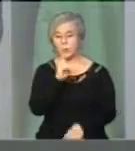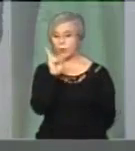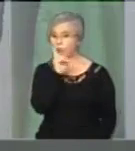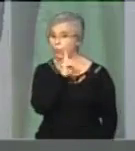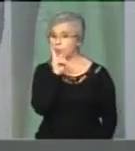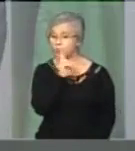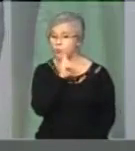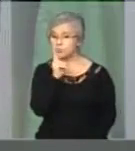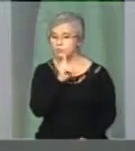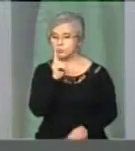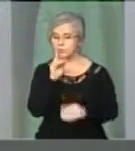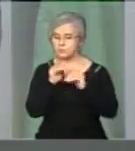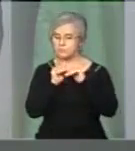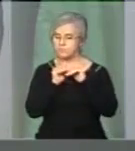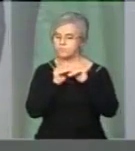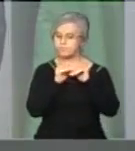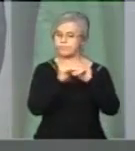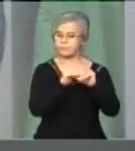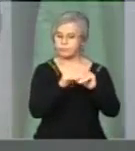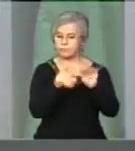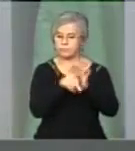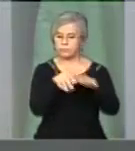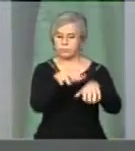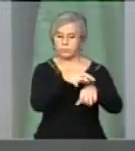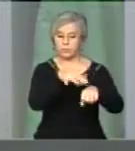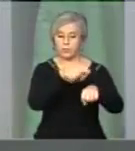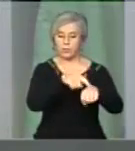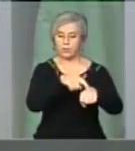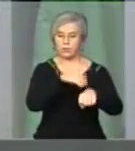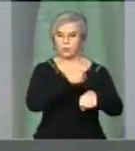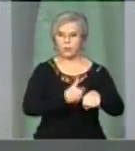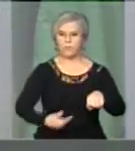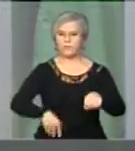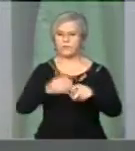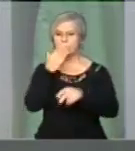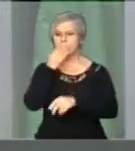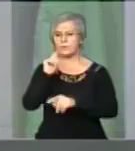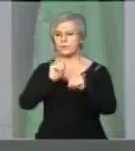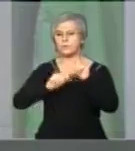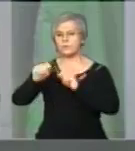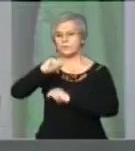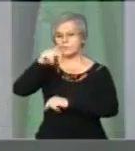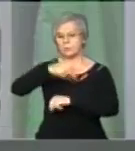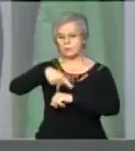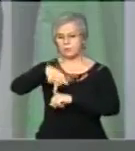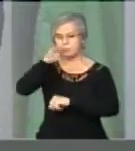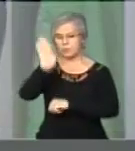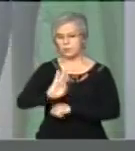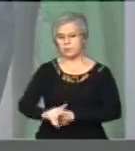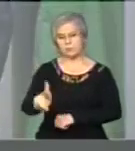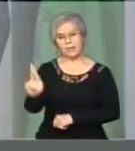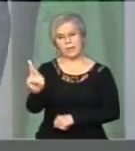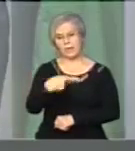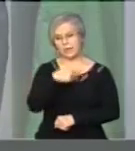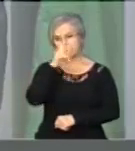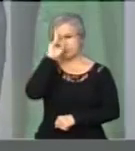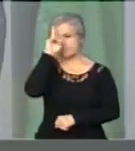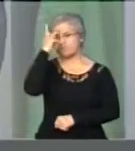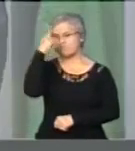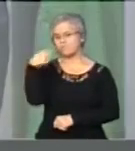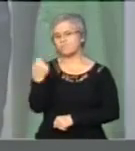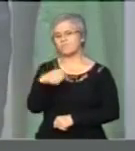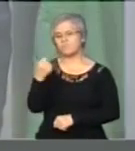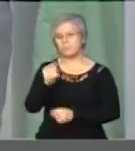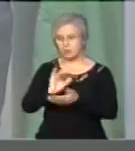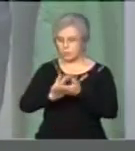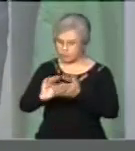urgentemente sensibilizar este governo de que o modelo econômico do país está equivocado e que nós devemos sim